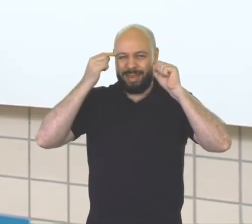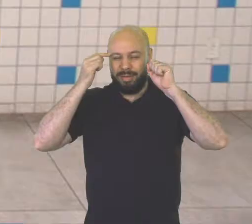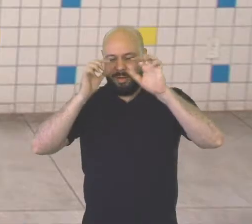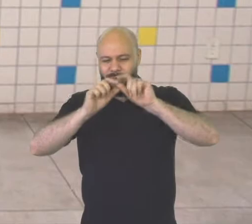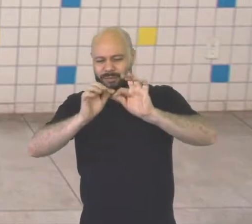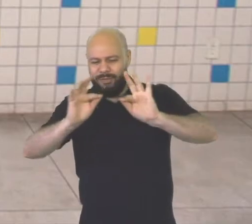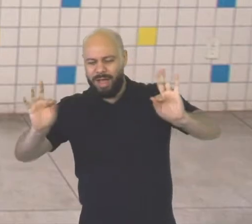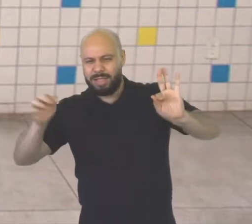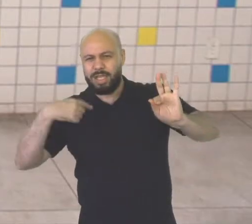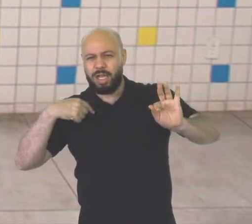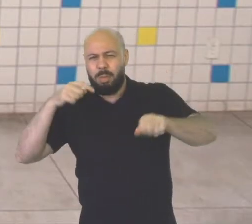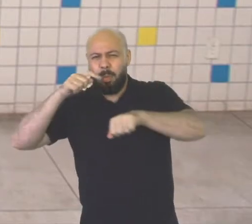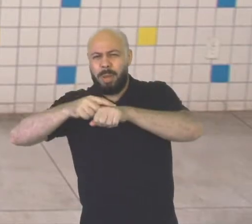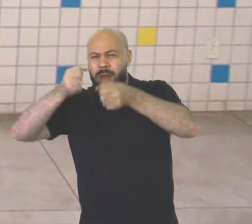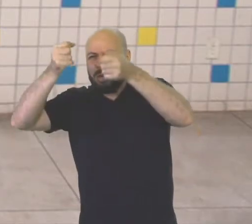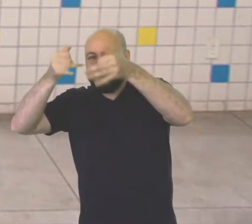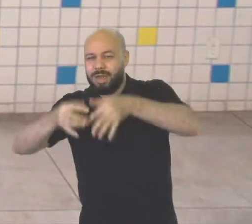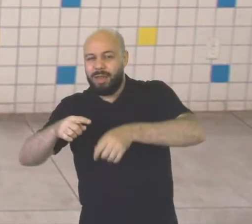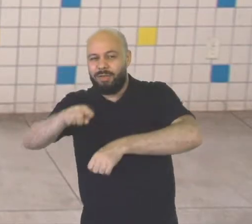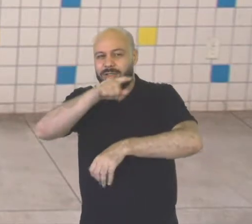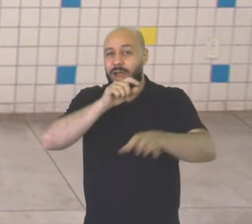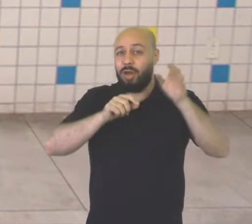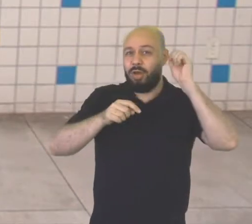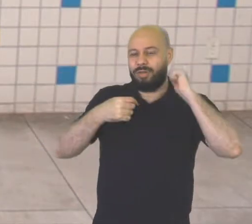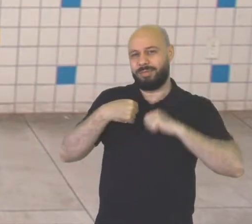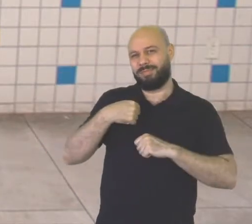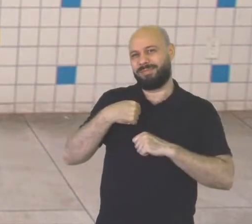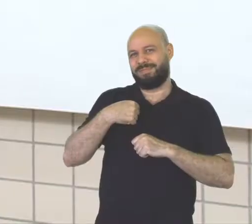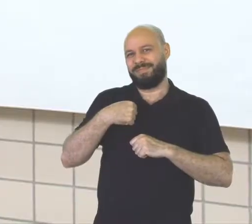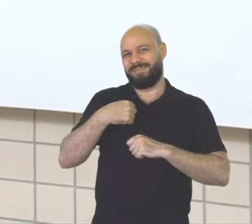while I explain, you listen to me.